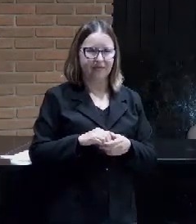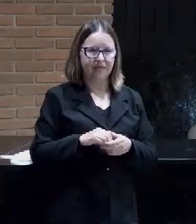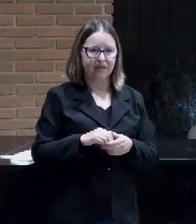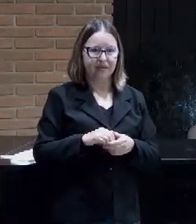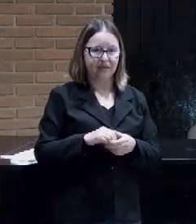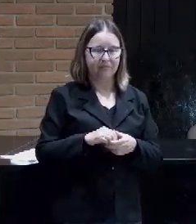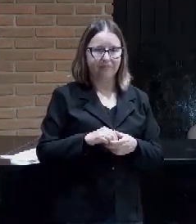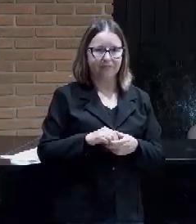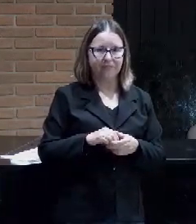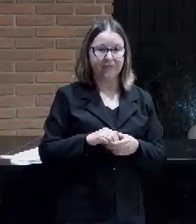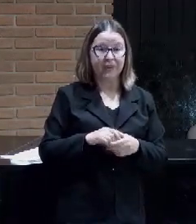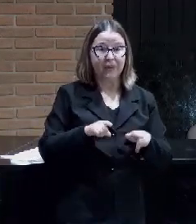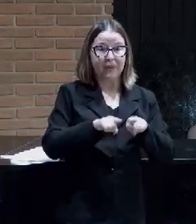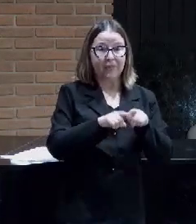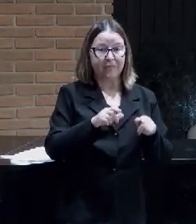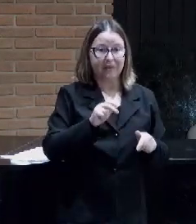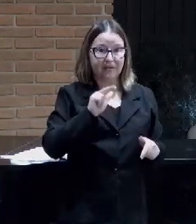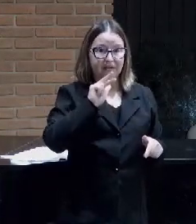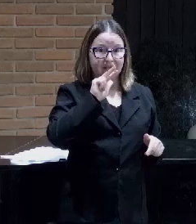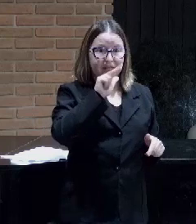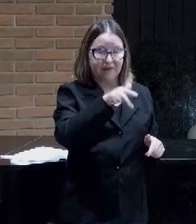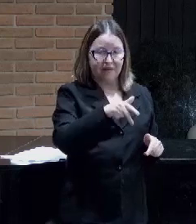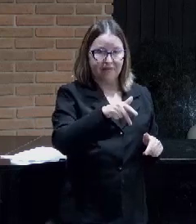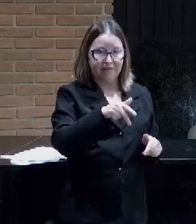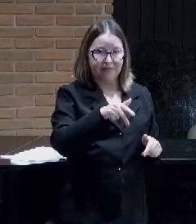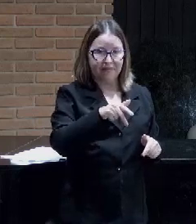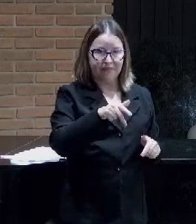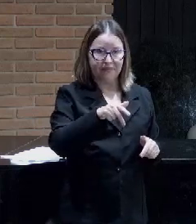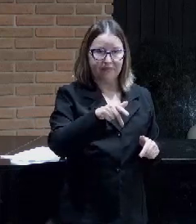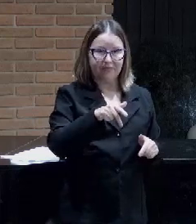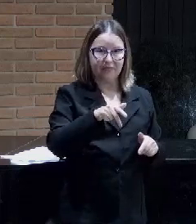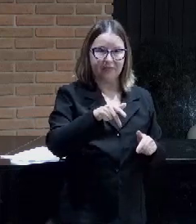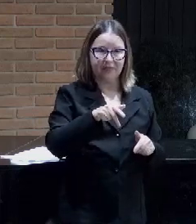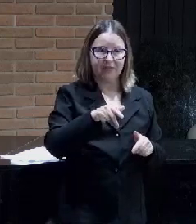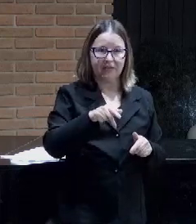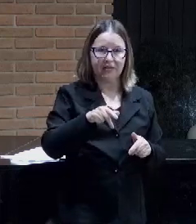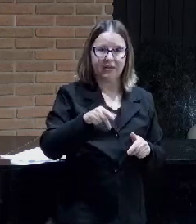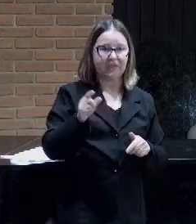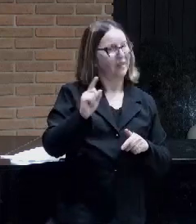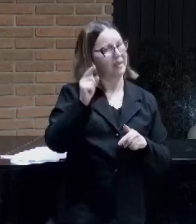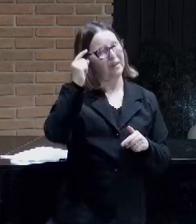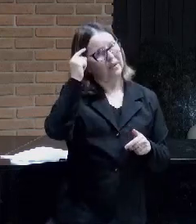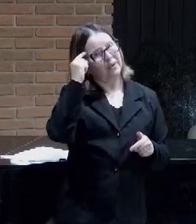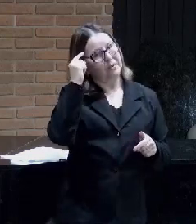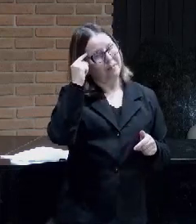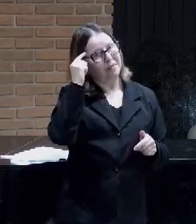é engraçado que ele não teve em mente o que está no próprio salmo, que é para onde me ausentarei o teu espírito? Como que eu posso fugir do Senhor?